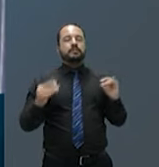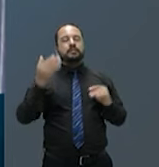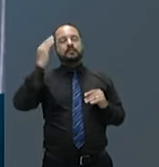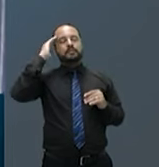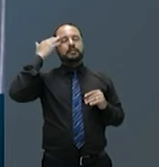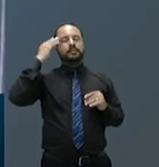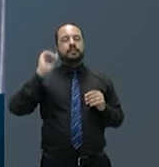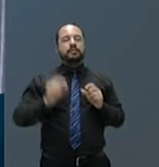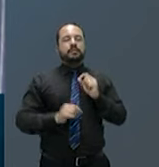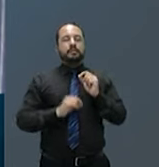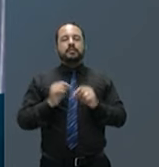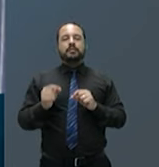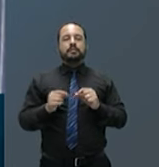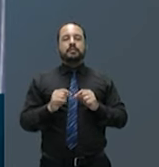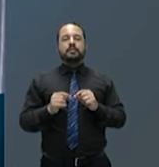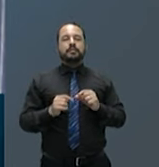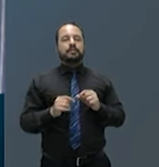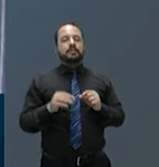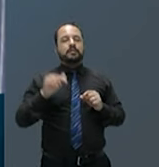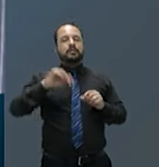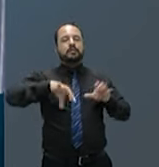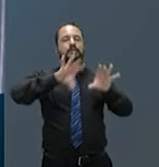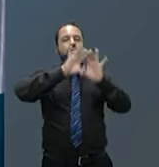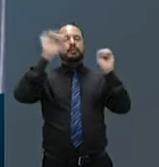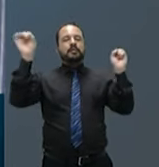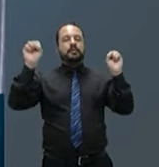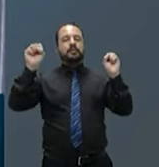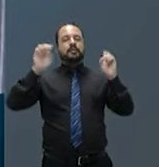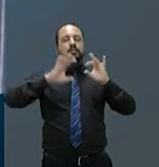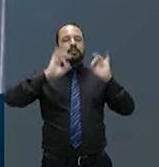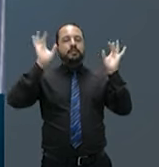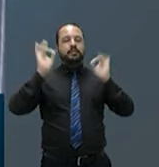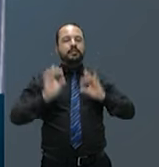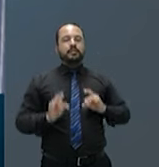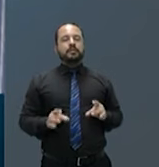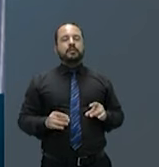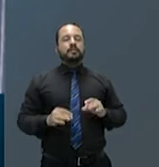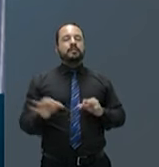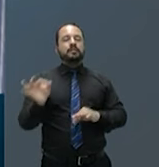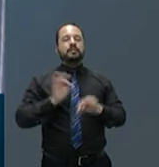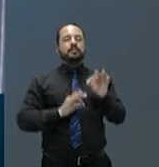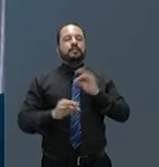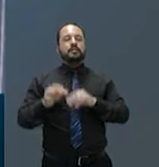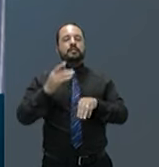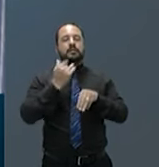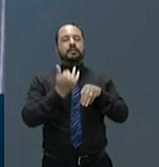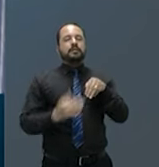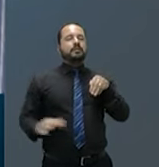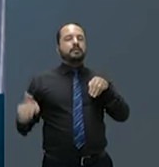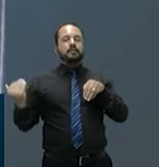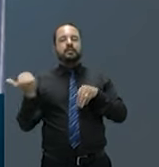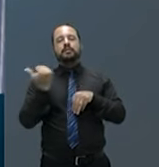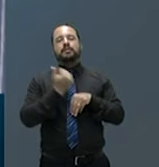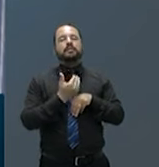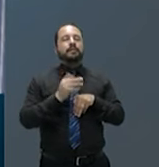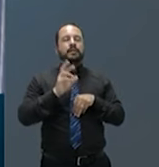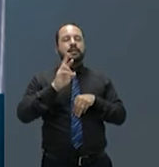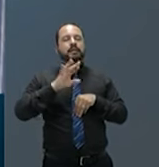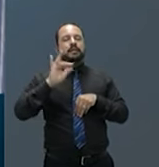fixado por esta Igreja Corte Especial na questão de ordem suscitada pela ministra Nancy no RESP